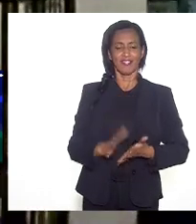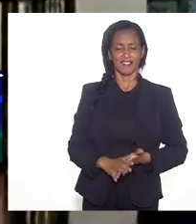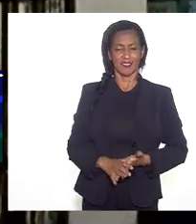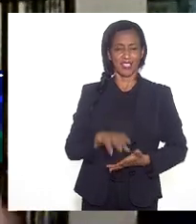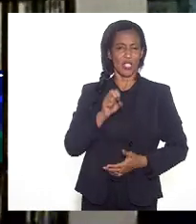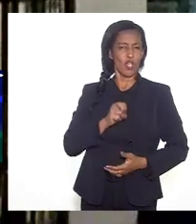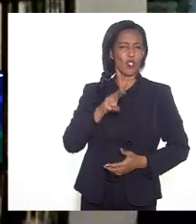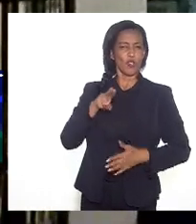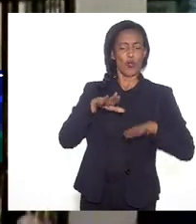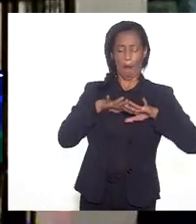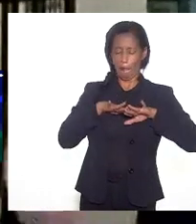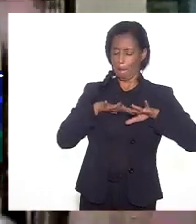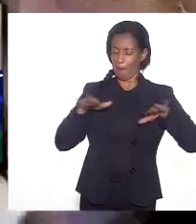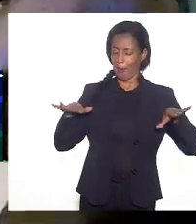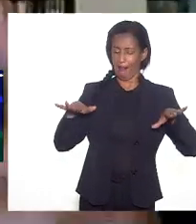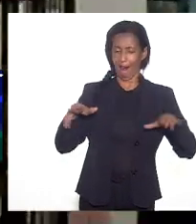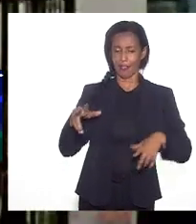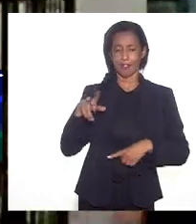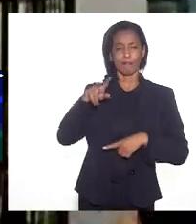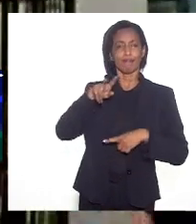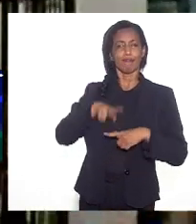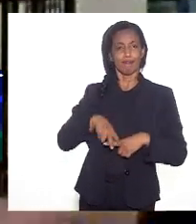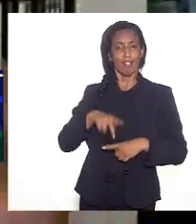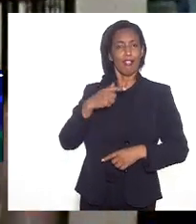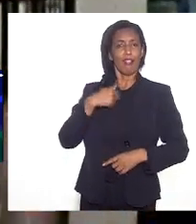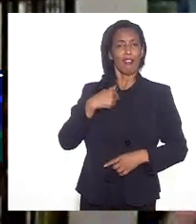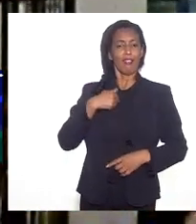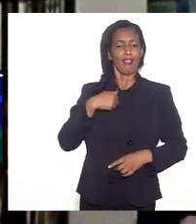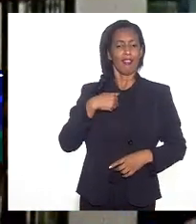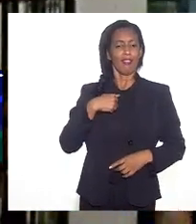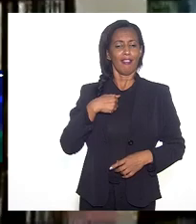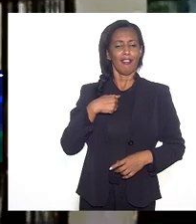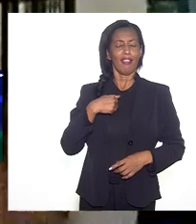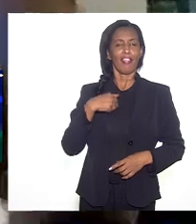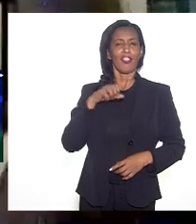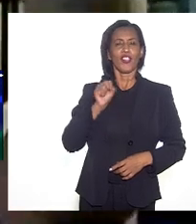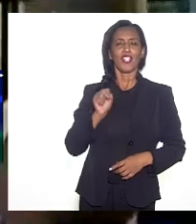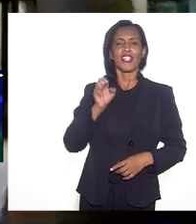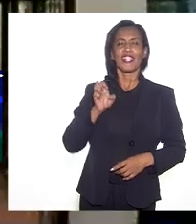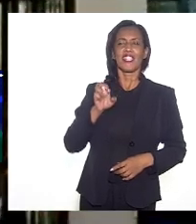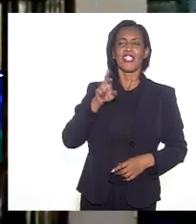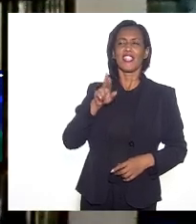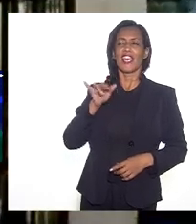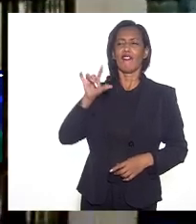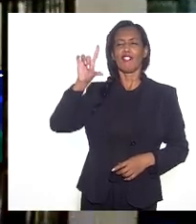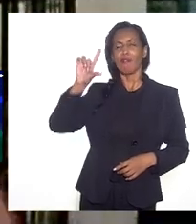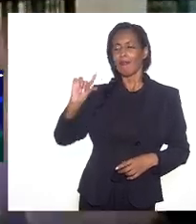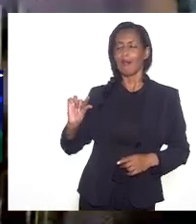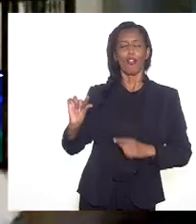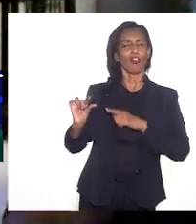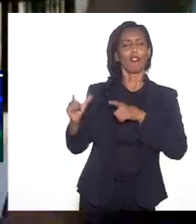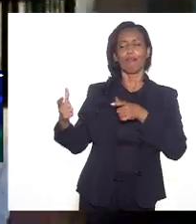sou da bancada, né? É eu e Serafina, minoria,